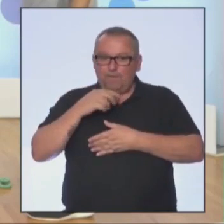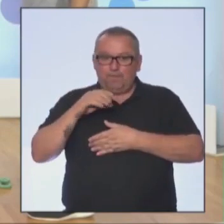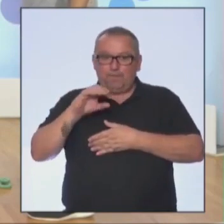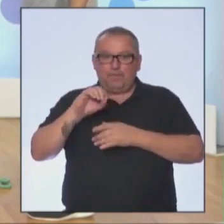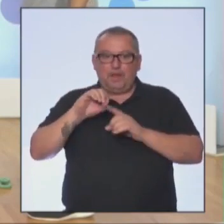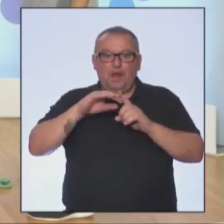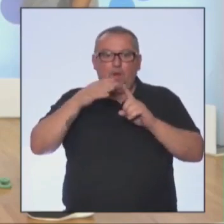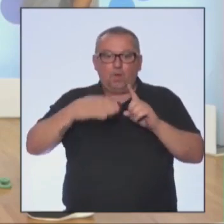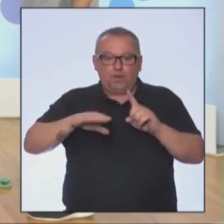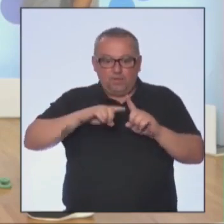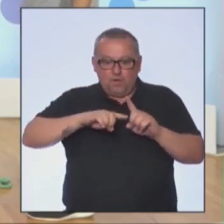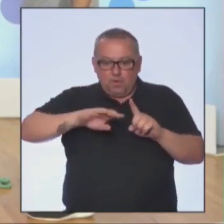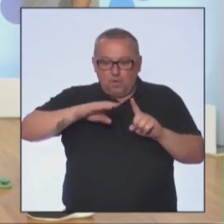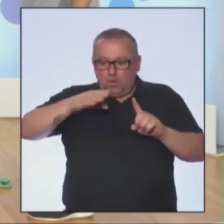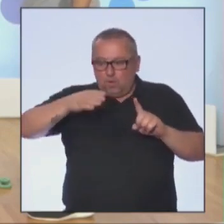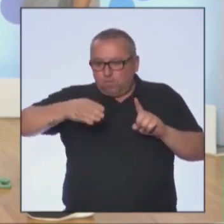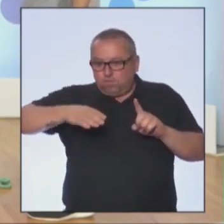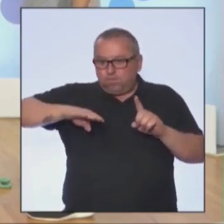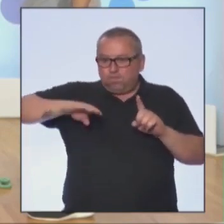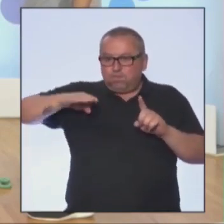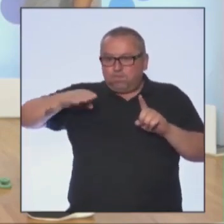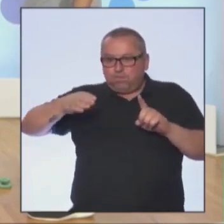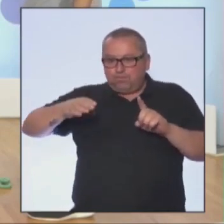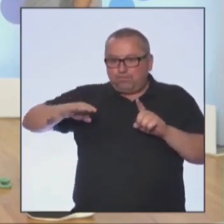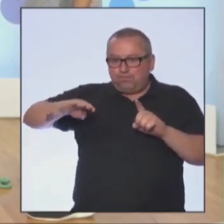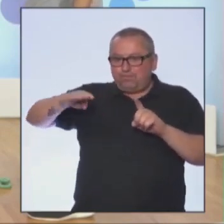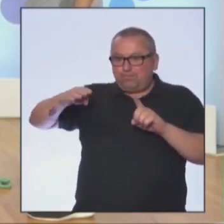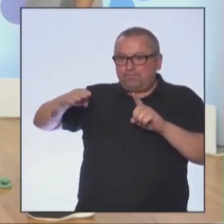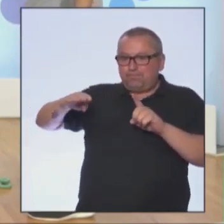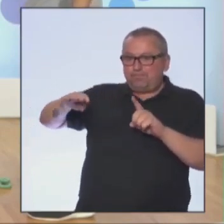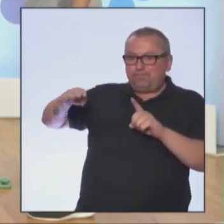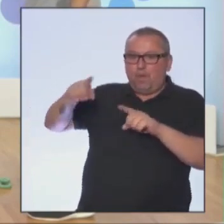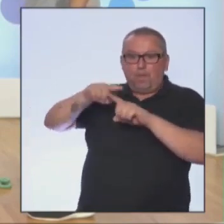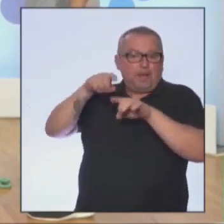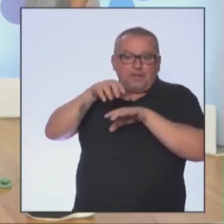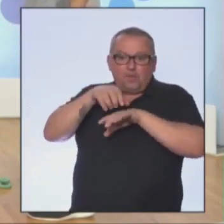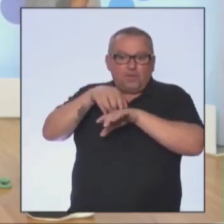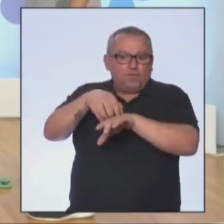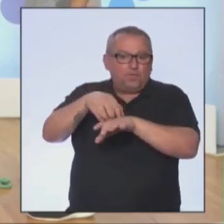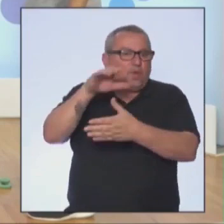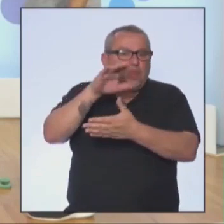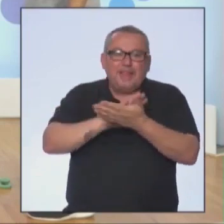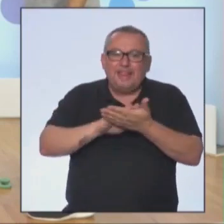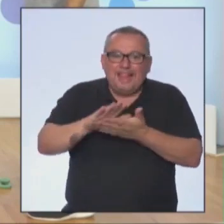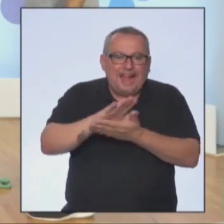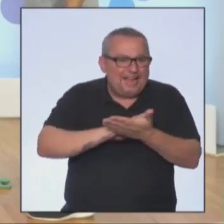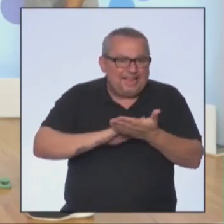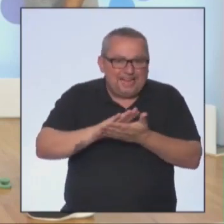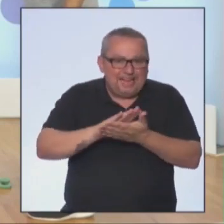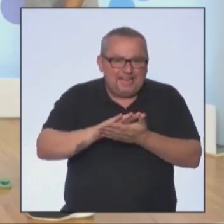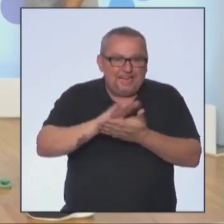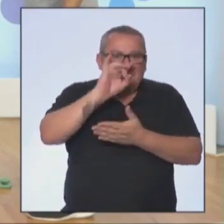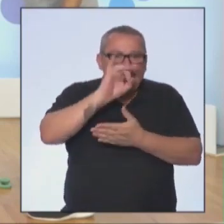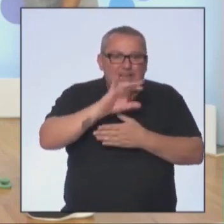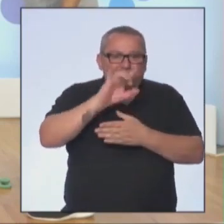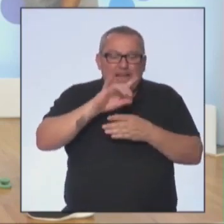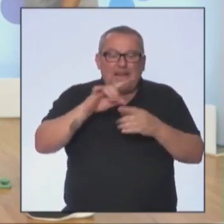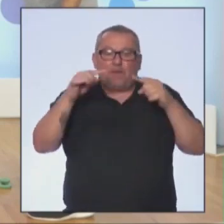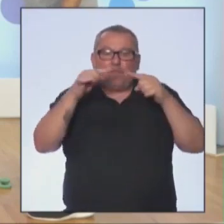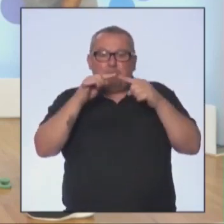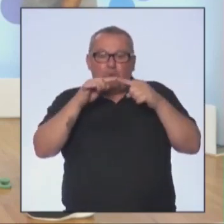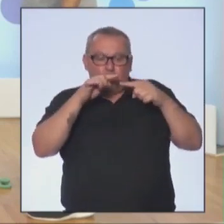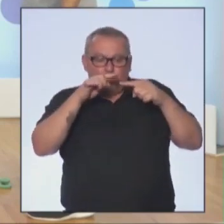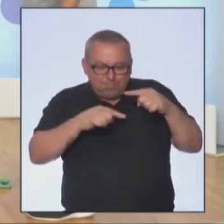onda, ela vai se propagar através da mola, só que ela não vai transportar a mola. Na verdade, cada ponto da mola,